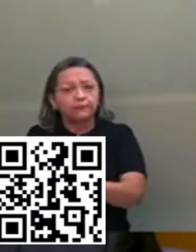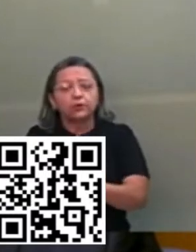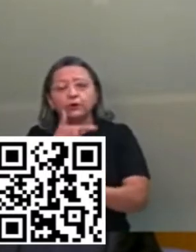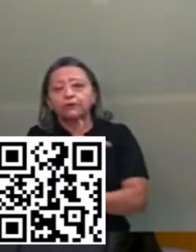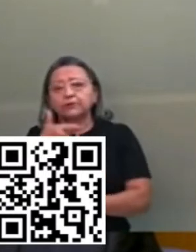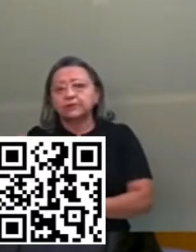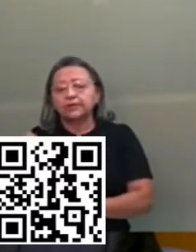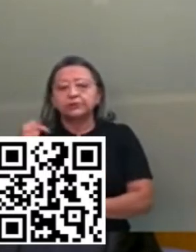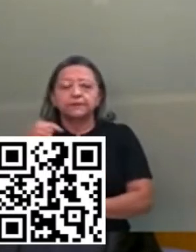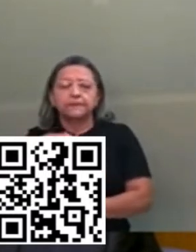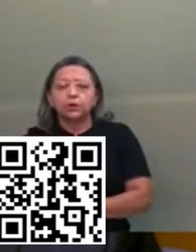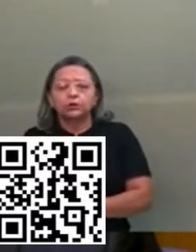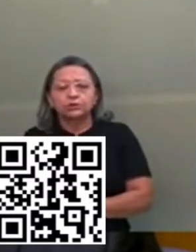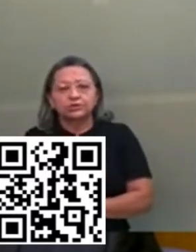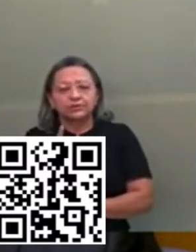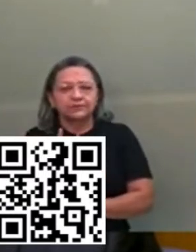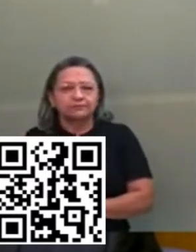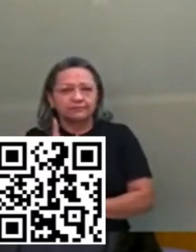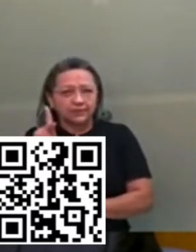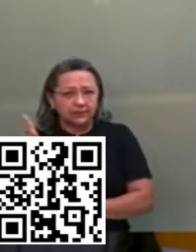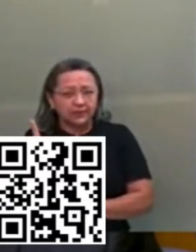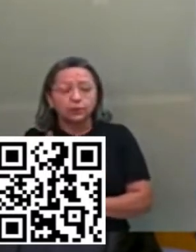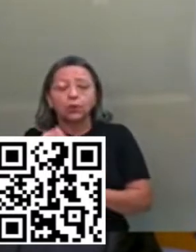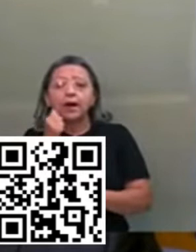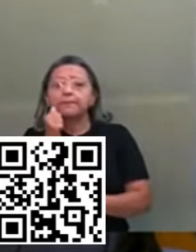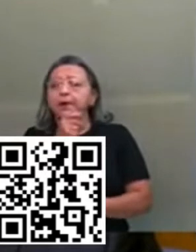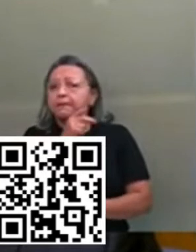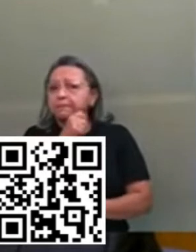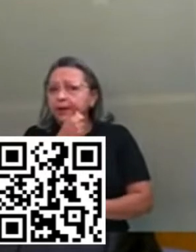27 milhões de hectares. No Amapá,